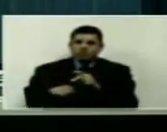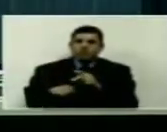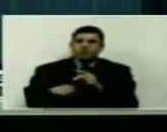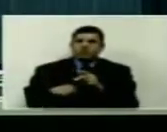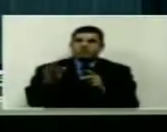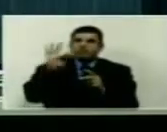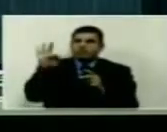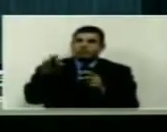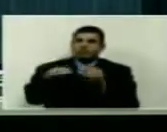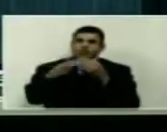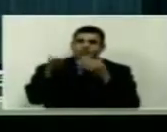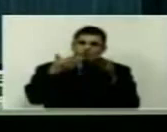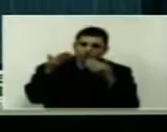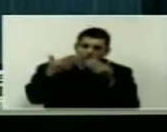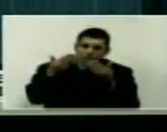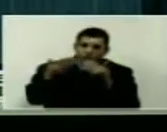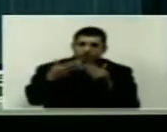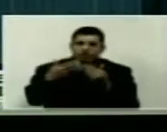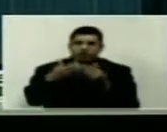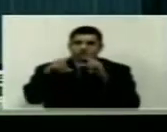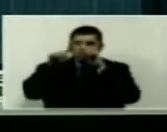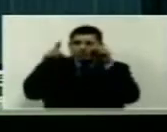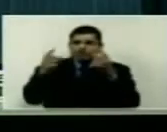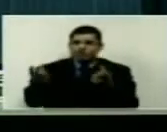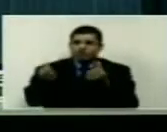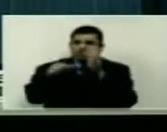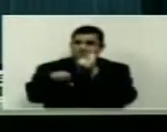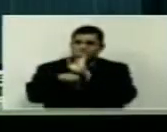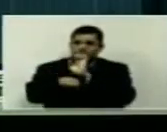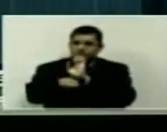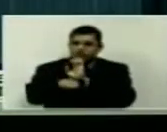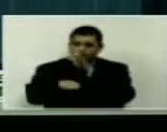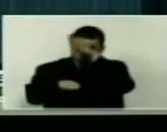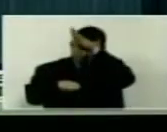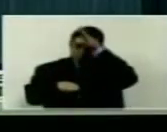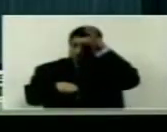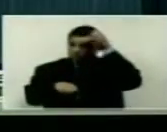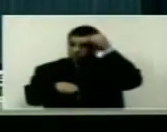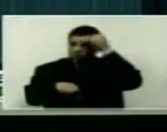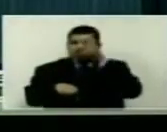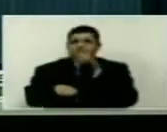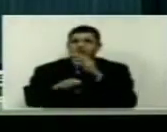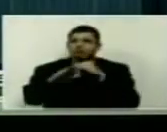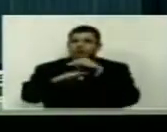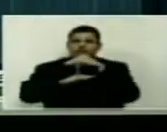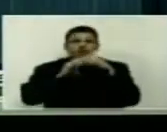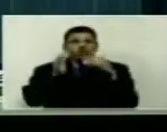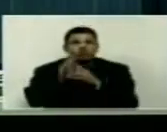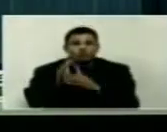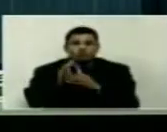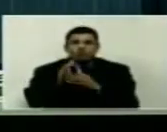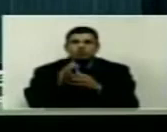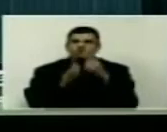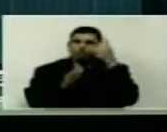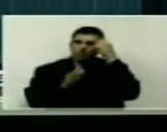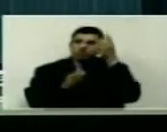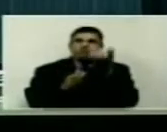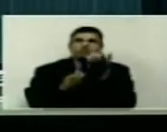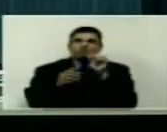universitários, para discutir essa questão do cenário econômico do estado do Amazonas. E todos são